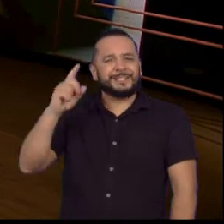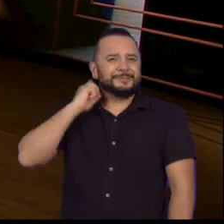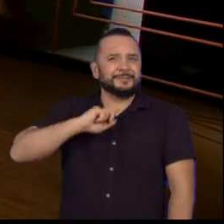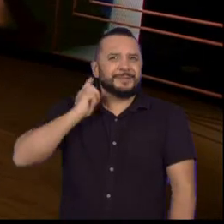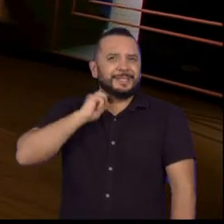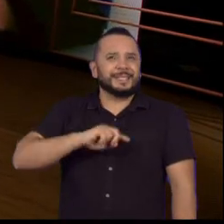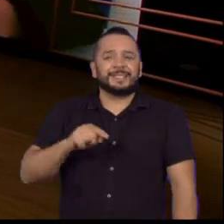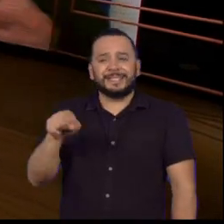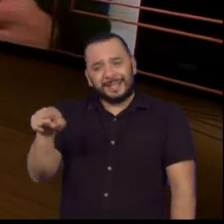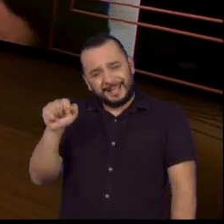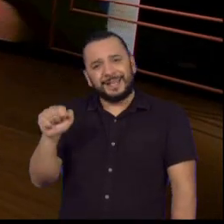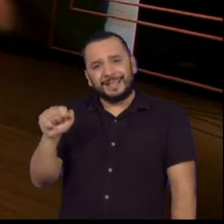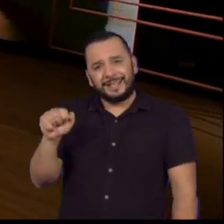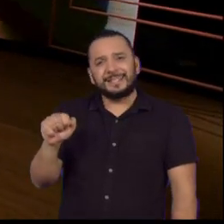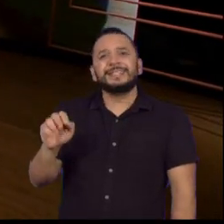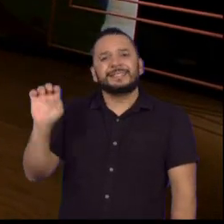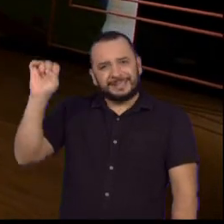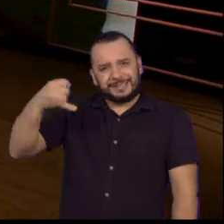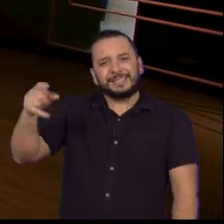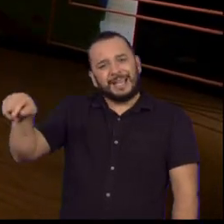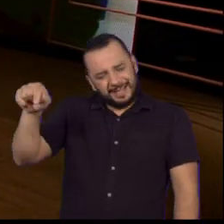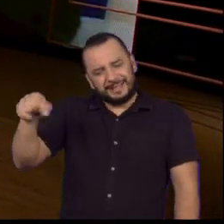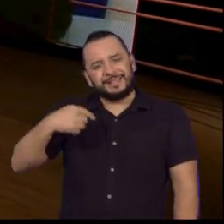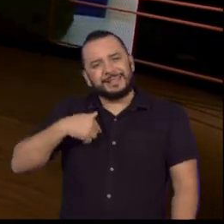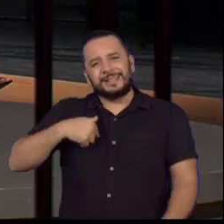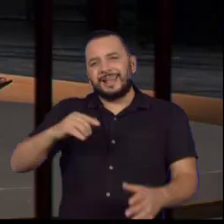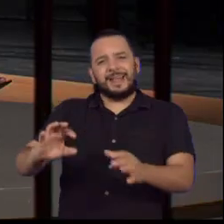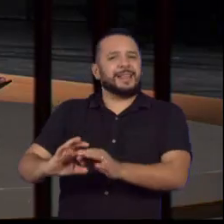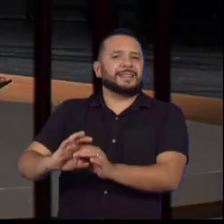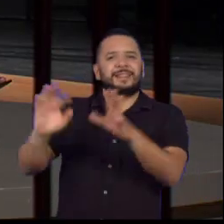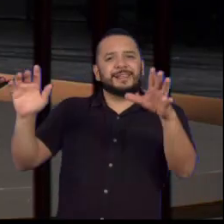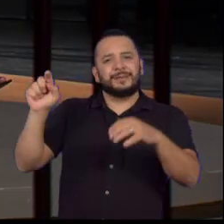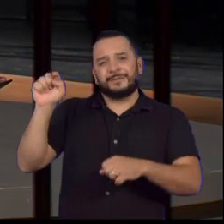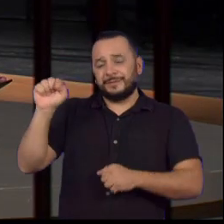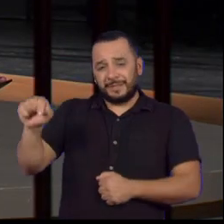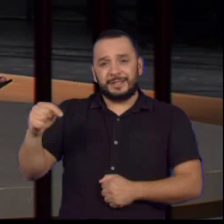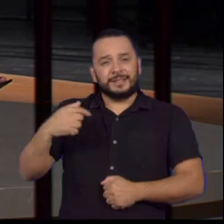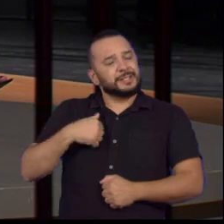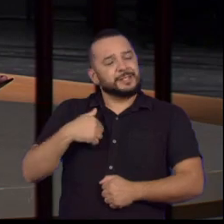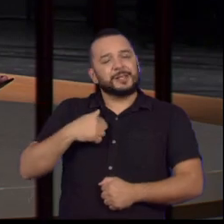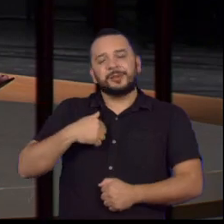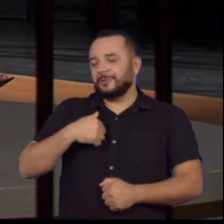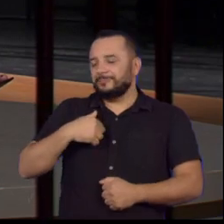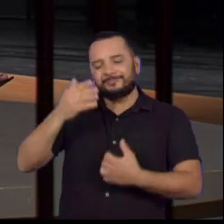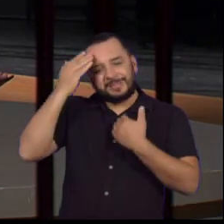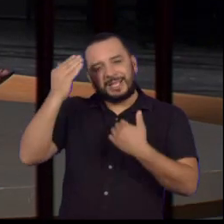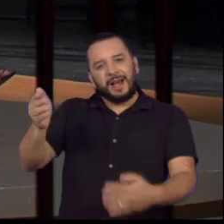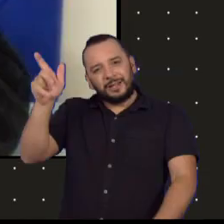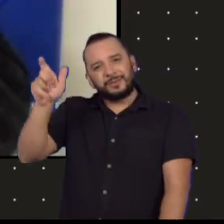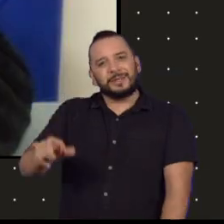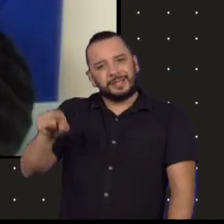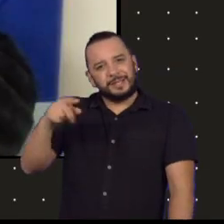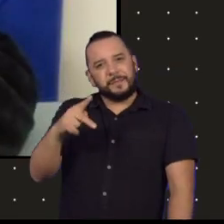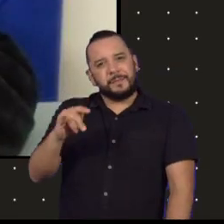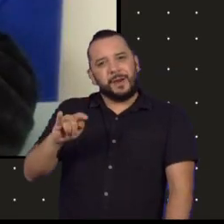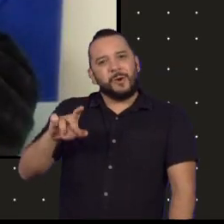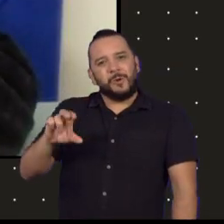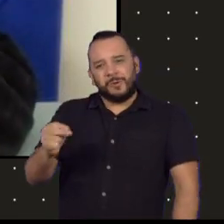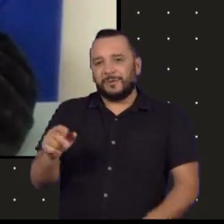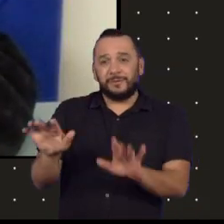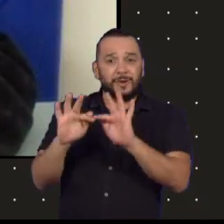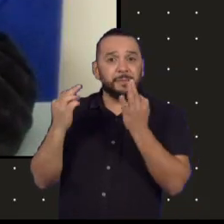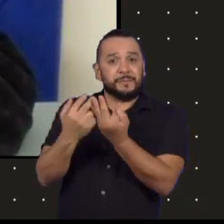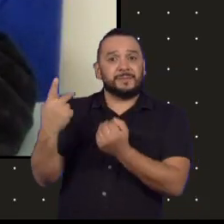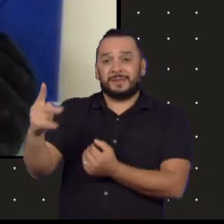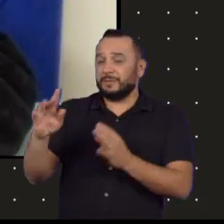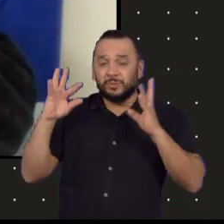pessoa, esse sim, esse ser é livre, e eu sou muito, muito, muito grata a ele e à família dele, que é uma família